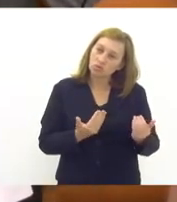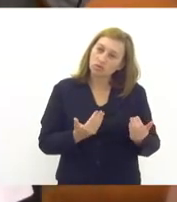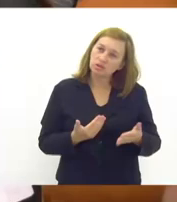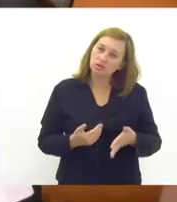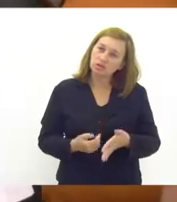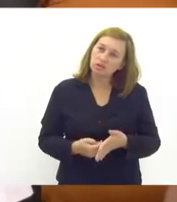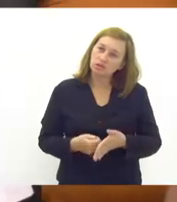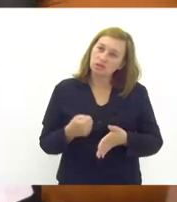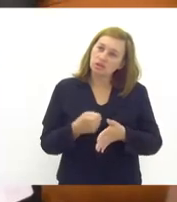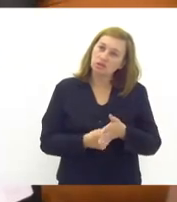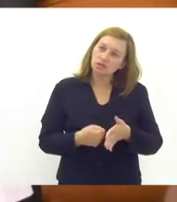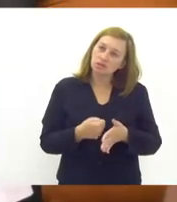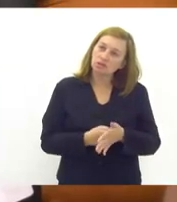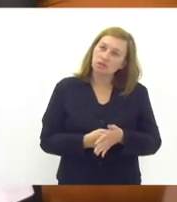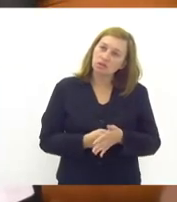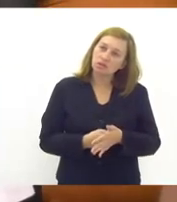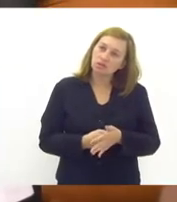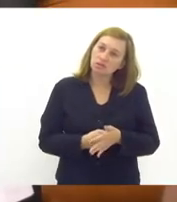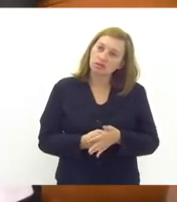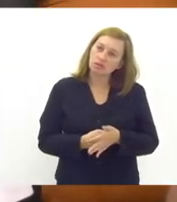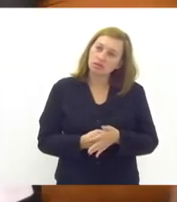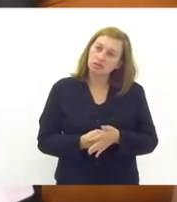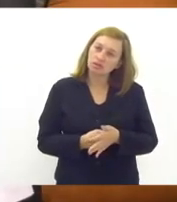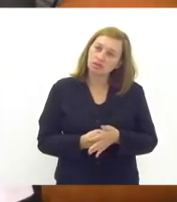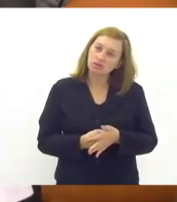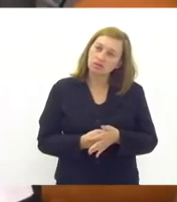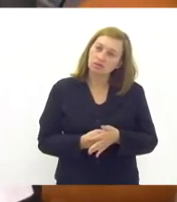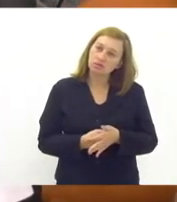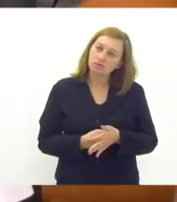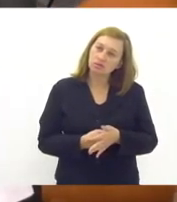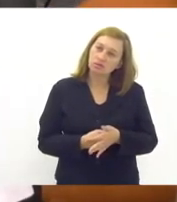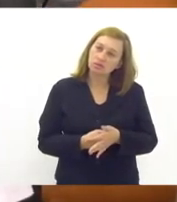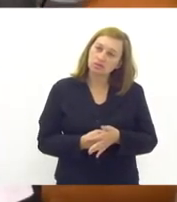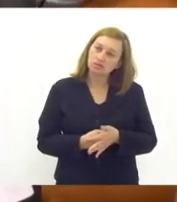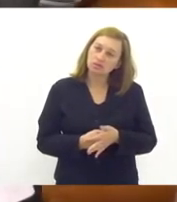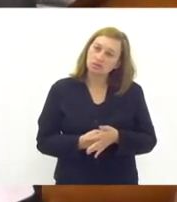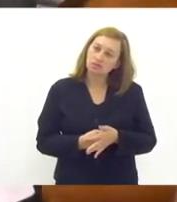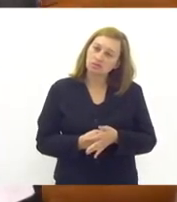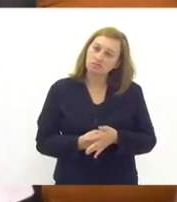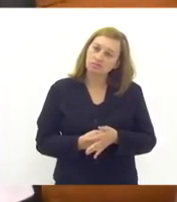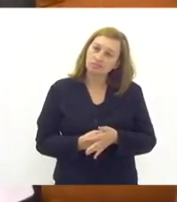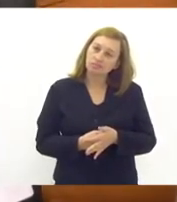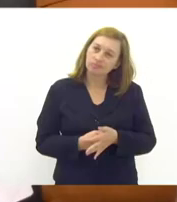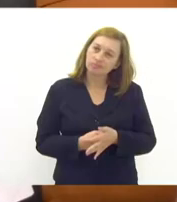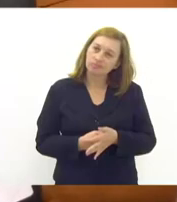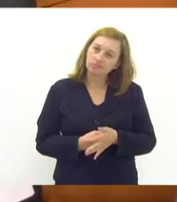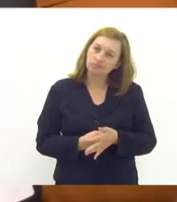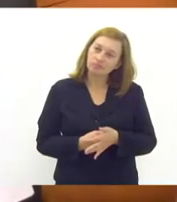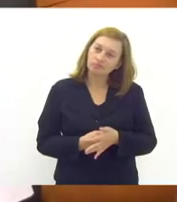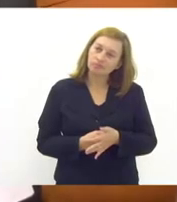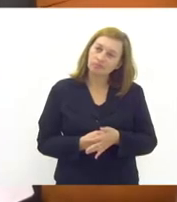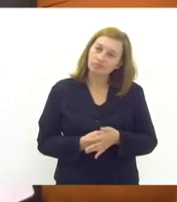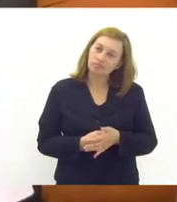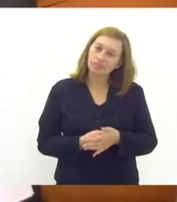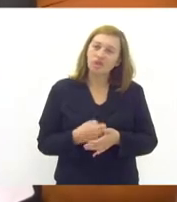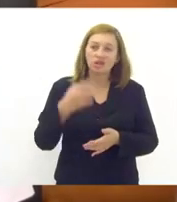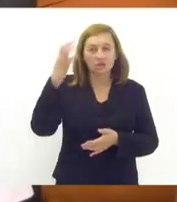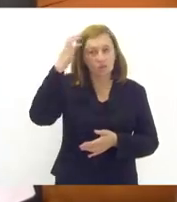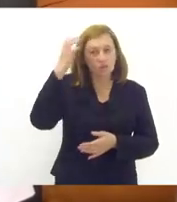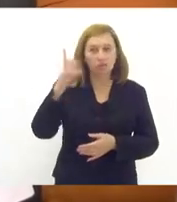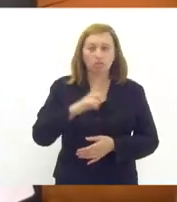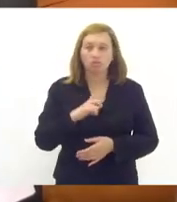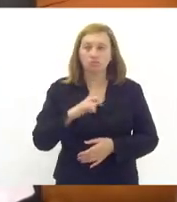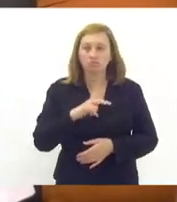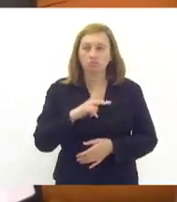enfrentado frequentemente essa tentativa de revitimização do próprio Estado,